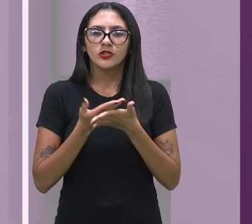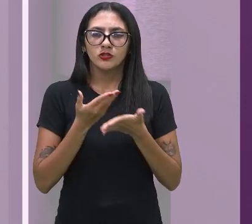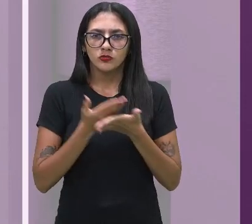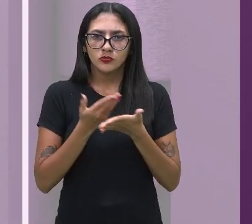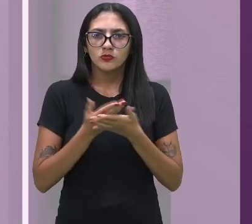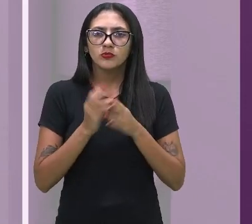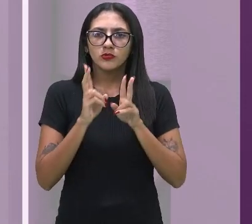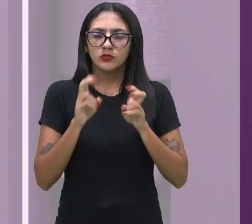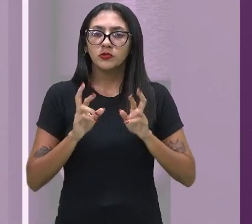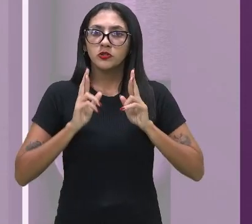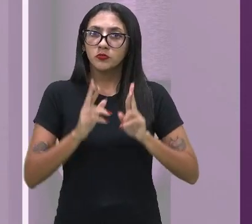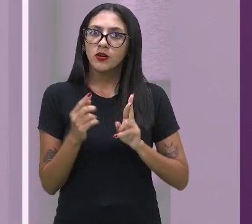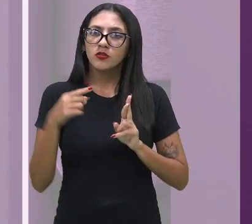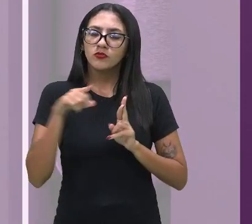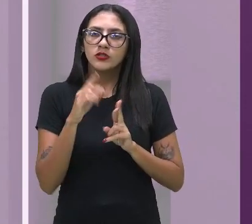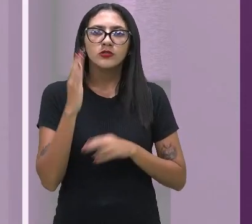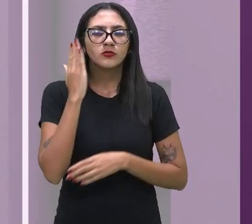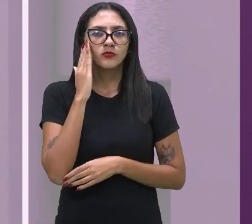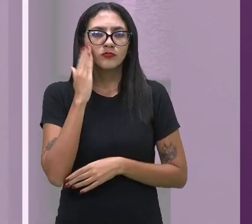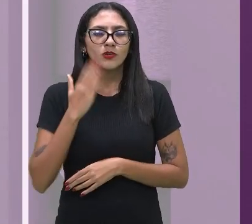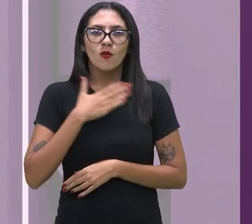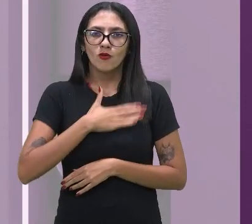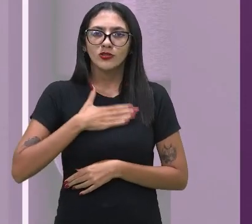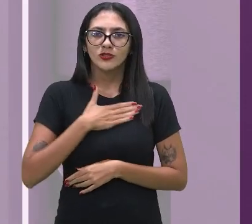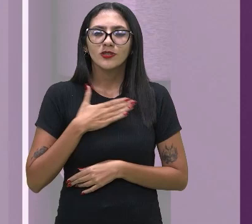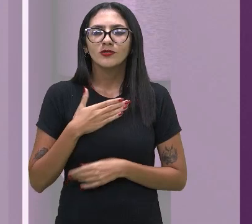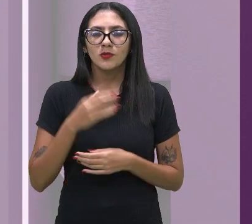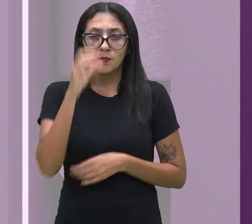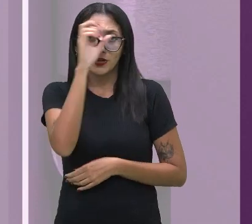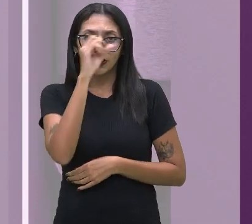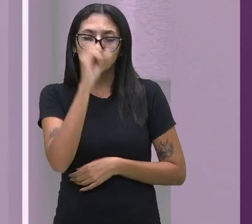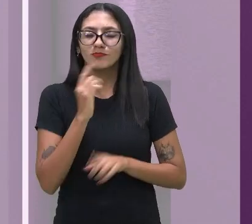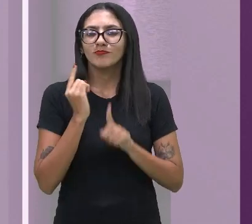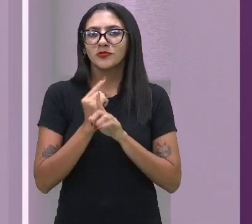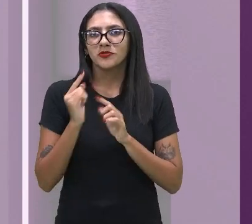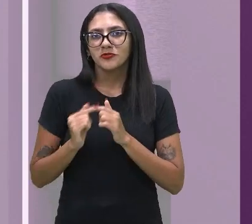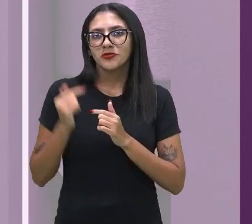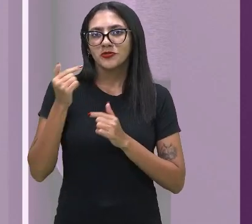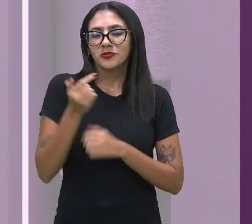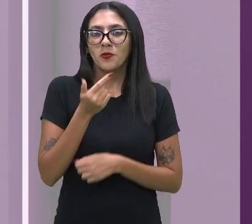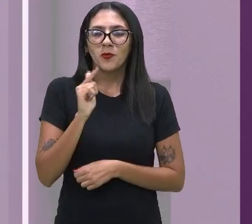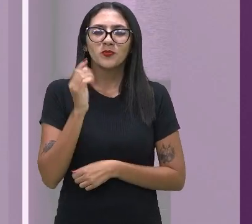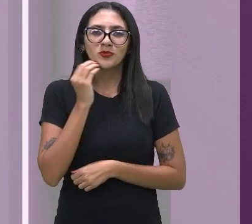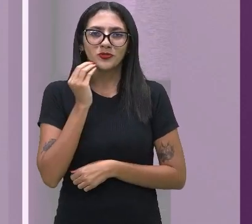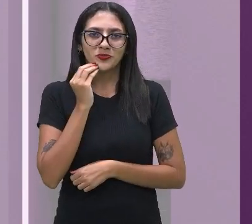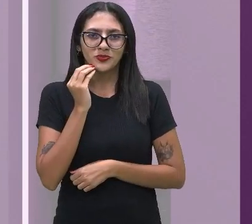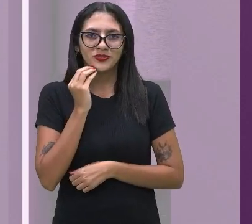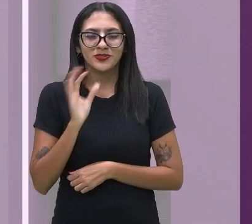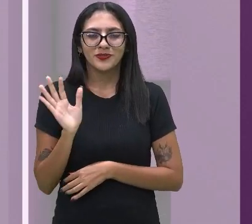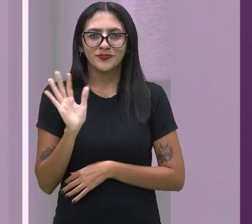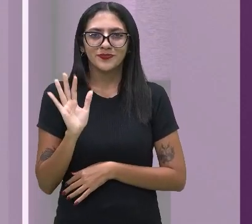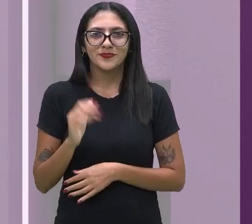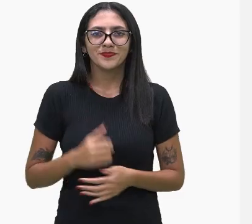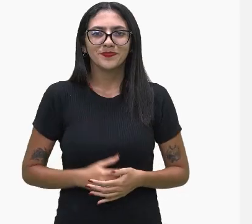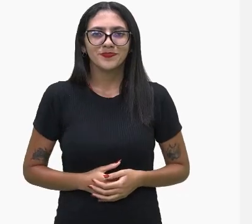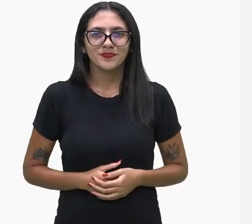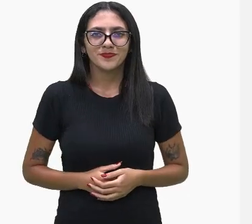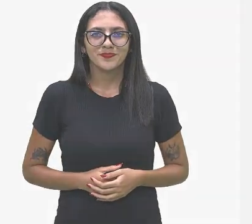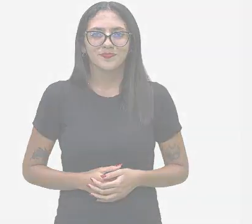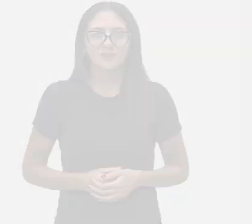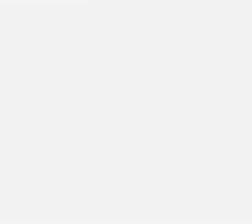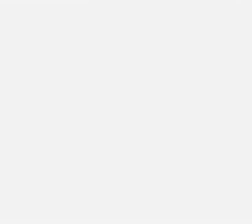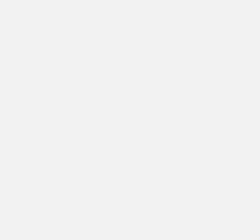de Tales. Espero que vocês tenham gostado e aprendido. E espero encontrá-los aqui novamente numa próxima oportunidade. Até mais!